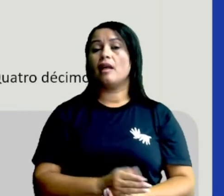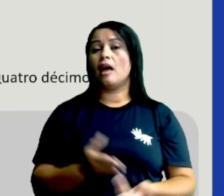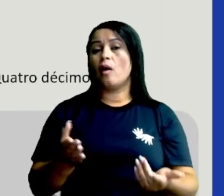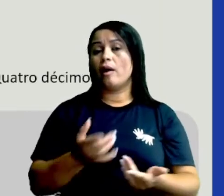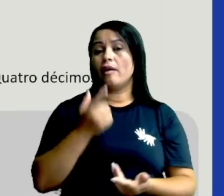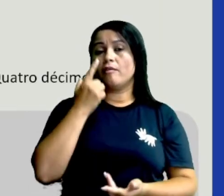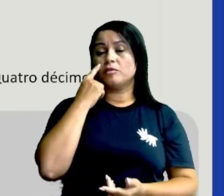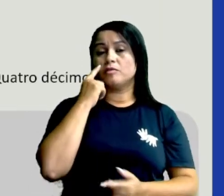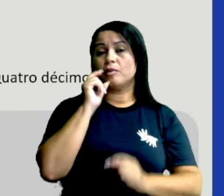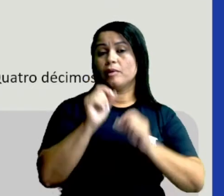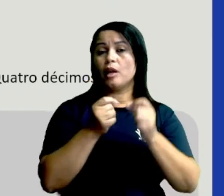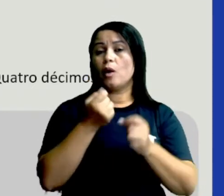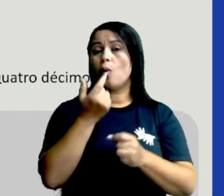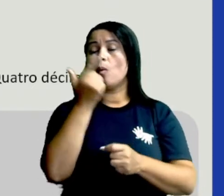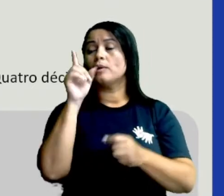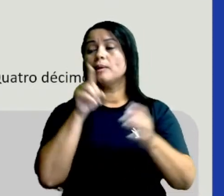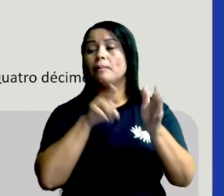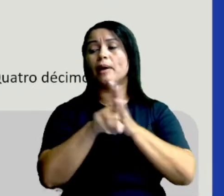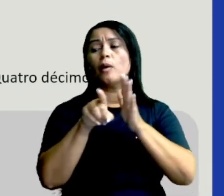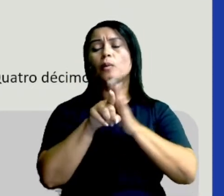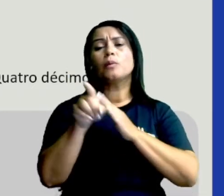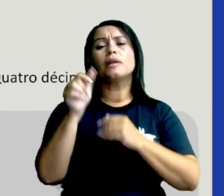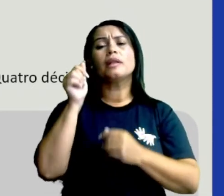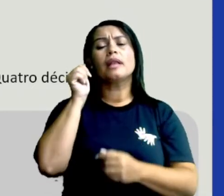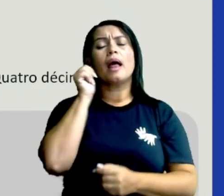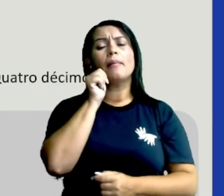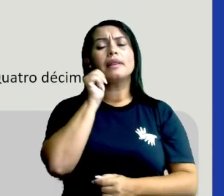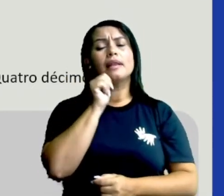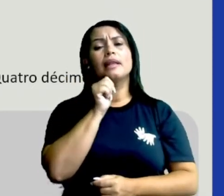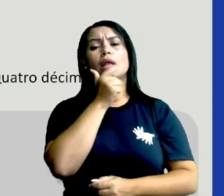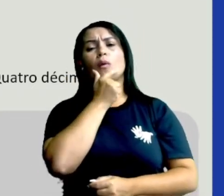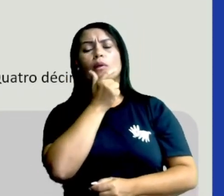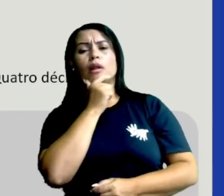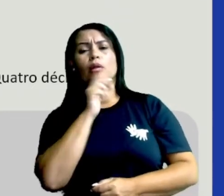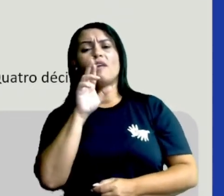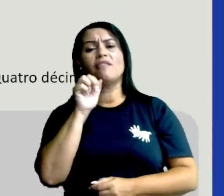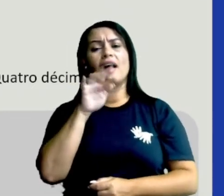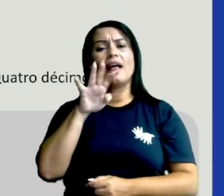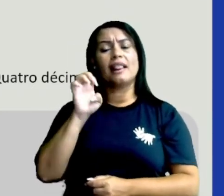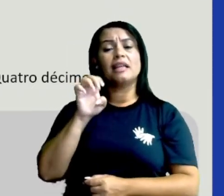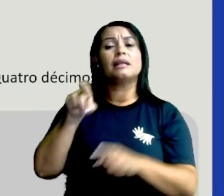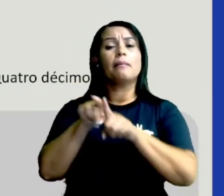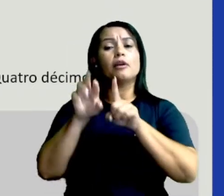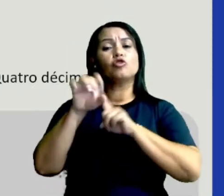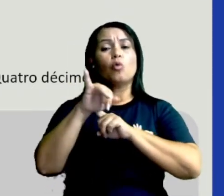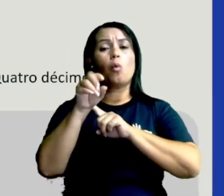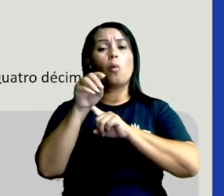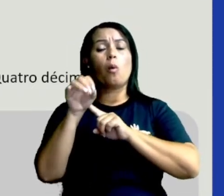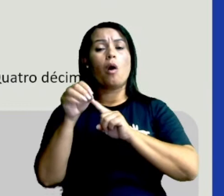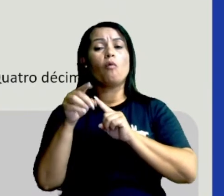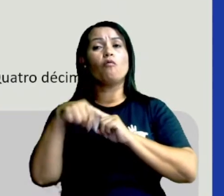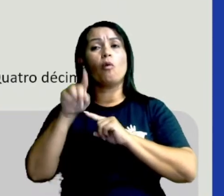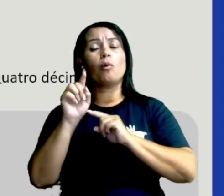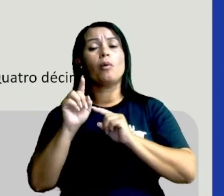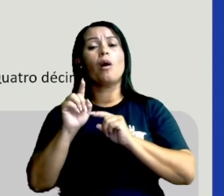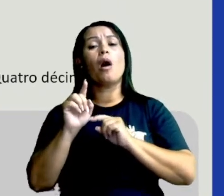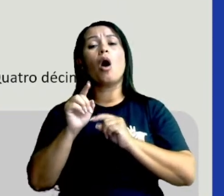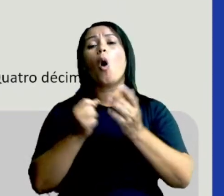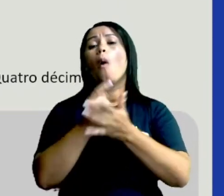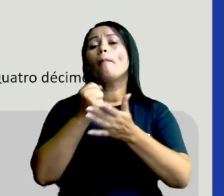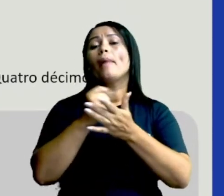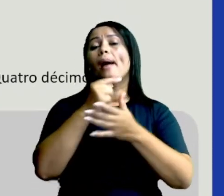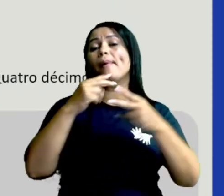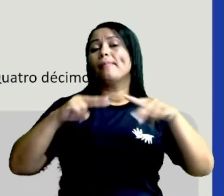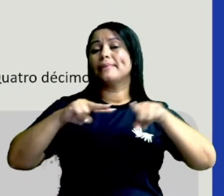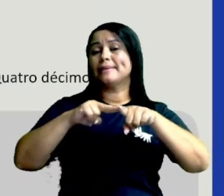Vamos para outra questão. Rafael e João foram na pizzaria e resolveram comprar uma pizza de tamanho GG.